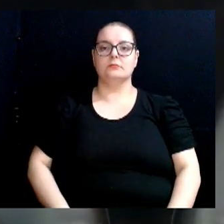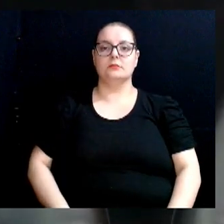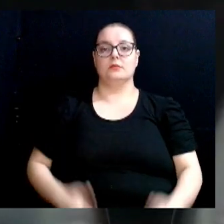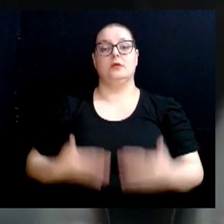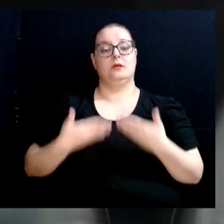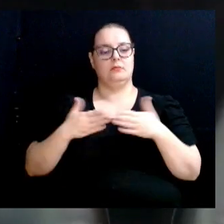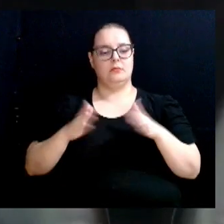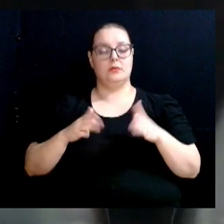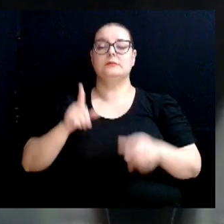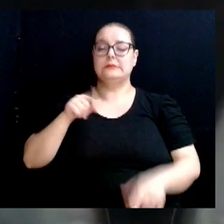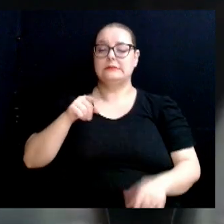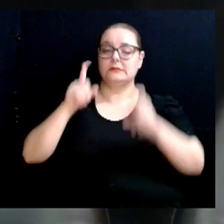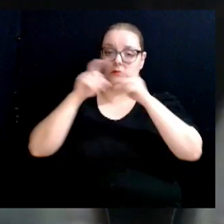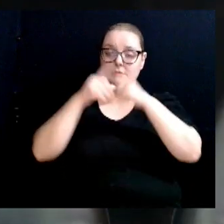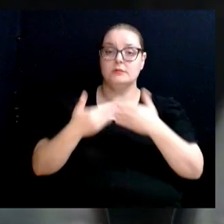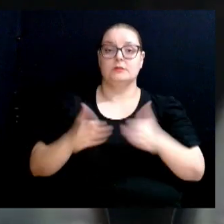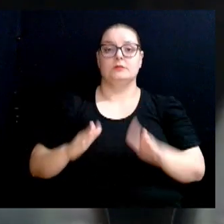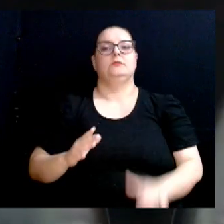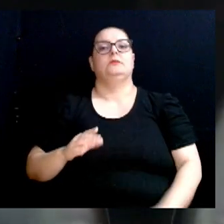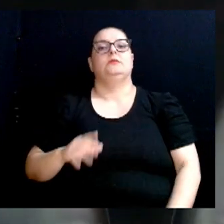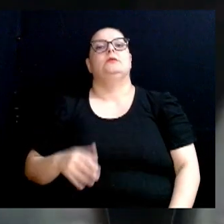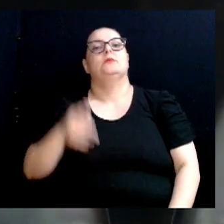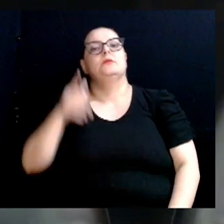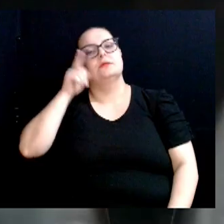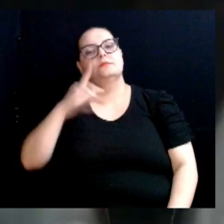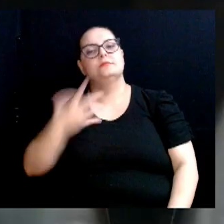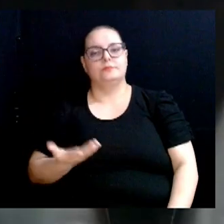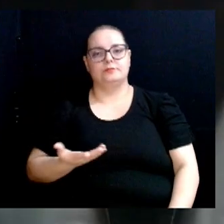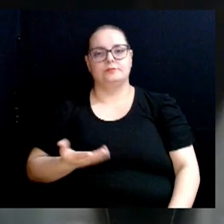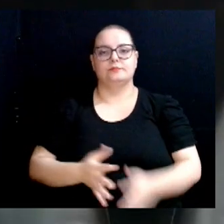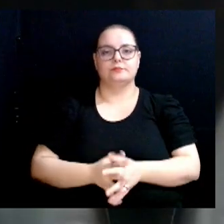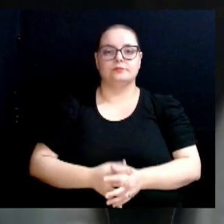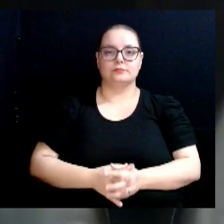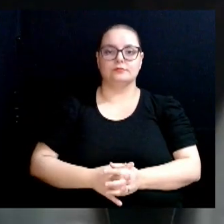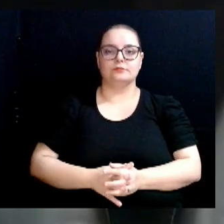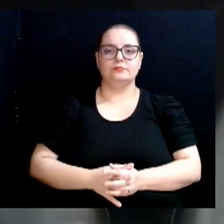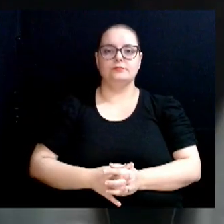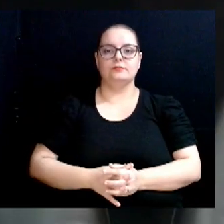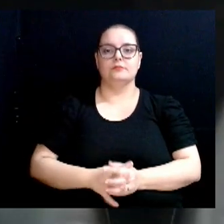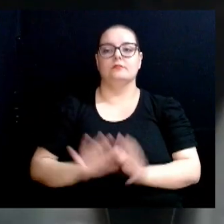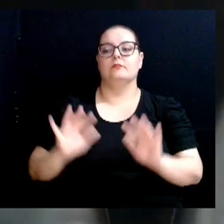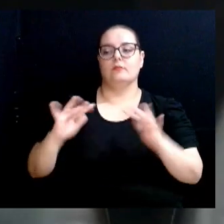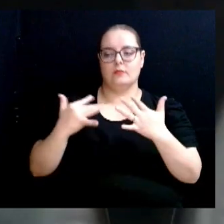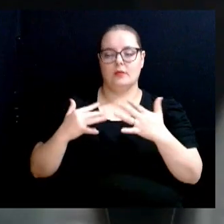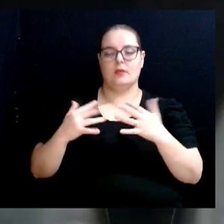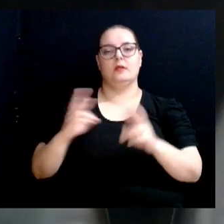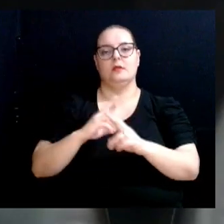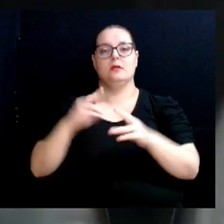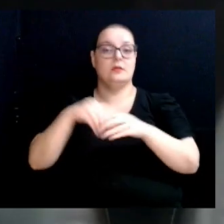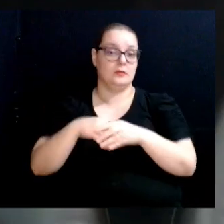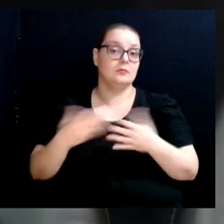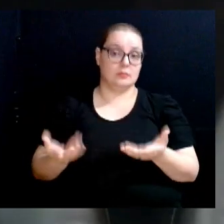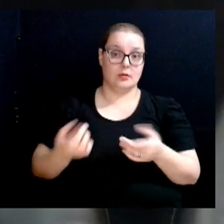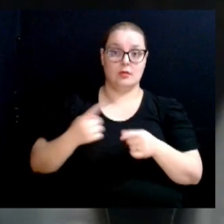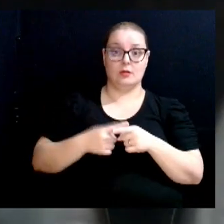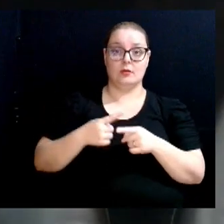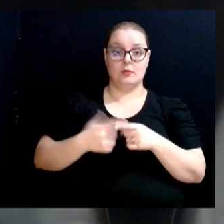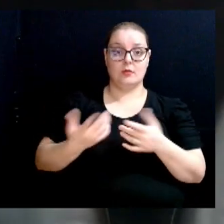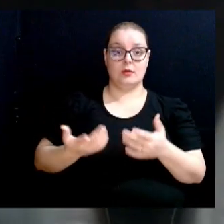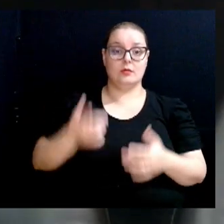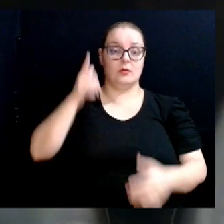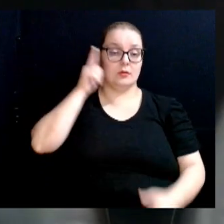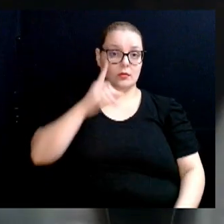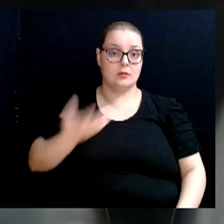difícil, você consegue abrir esse espaço para ser visto nessa relação. Né? Por quê? Porque você vai conseguir ter a força